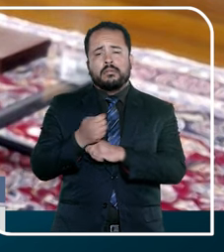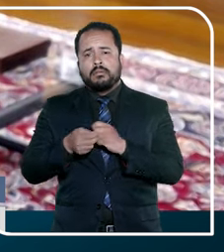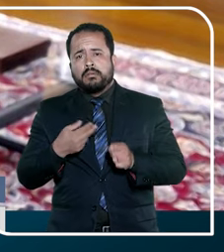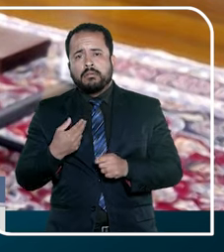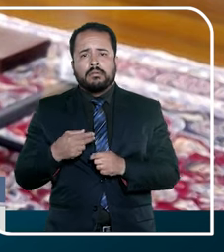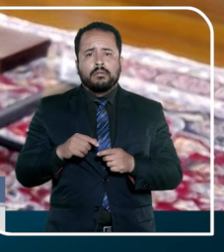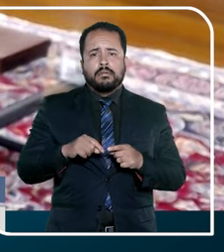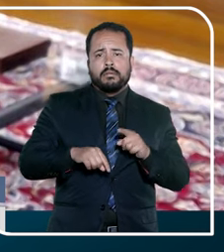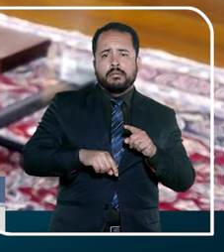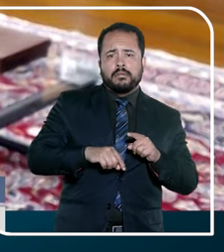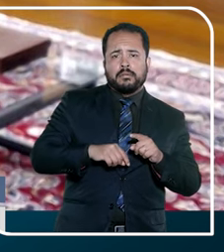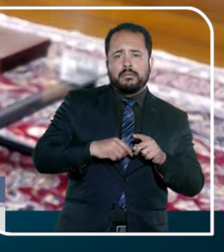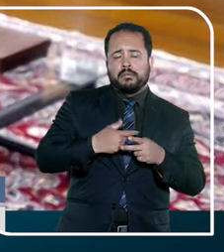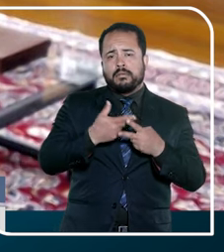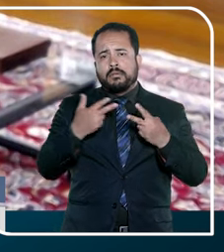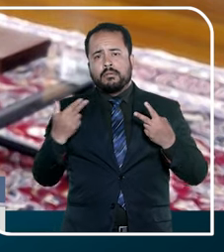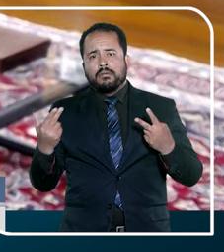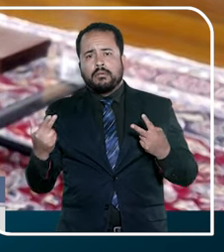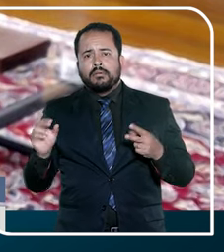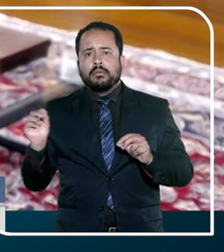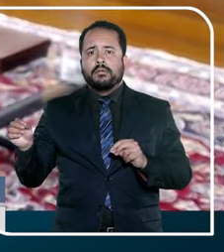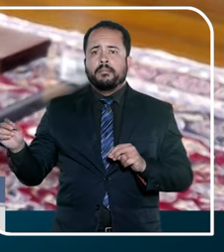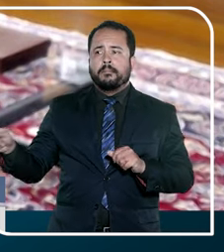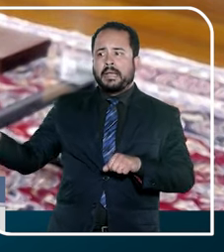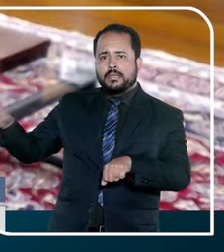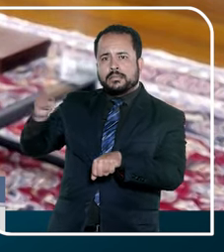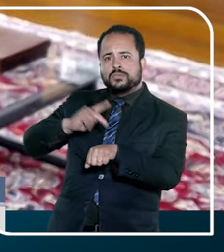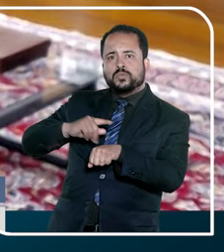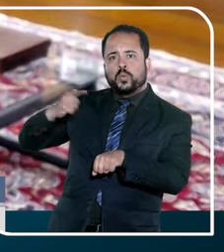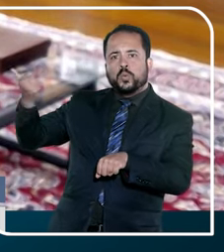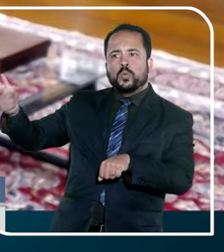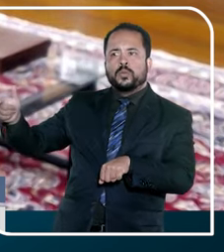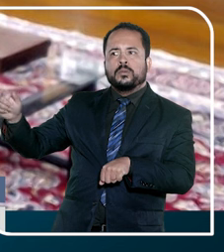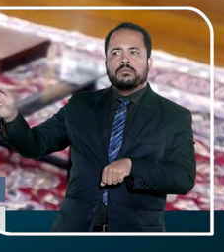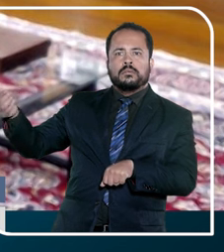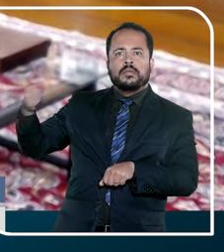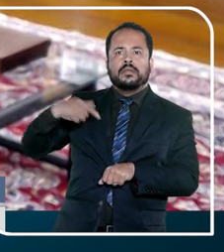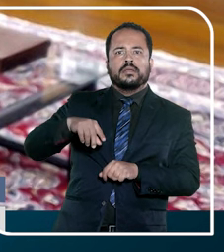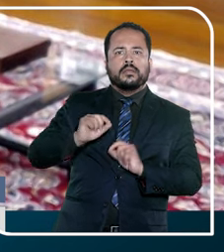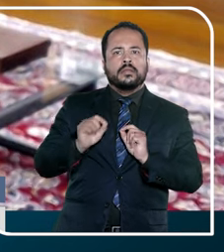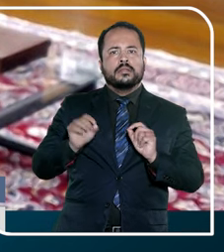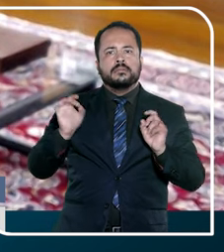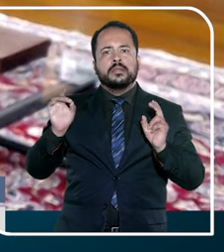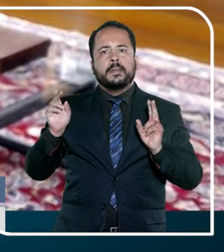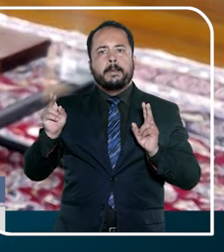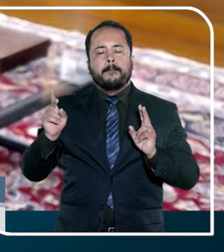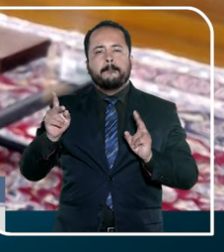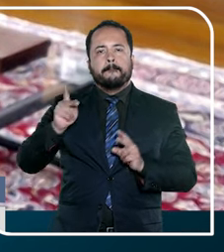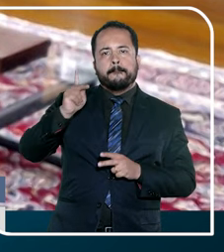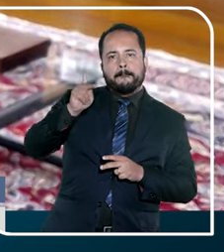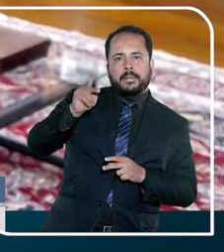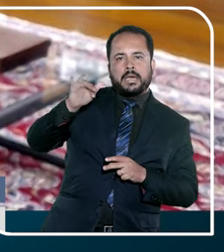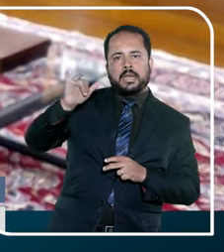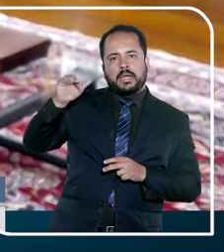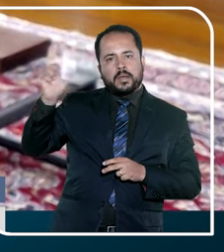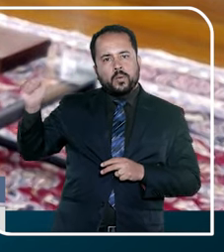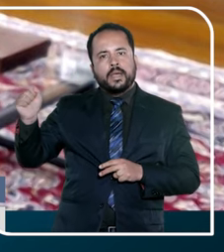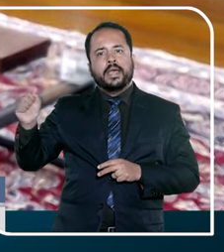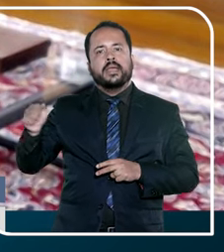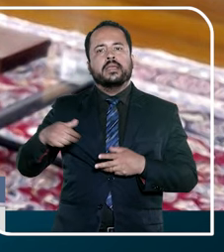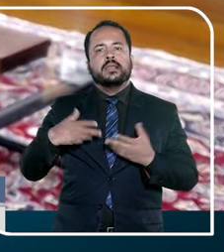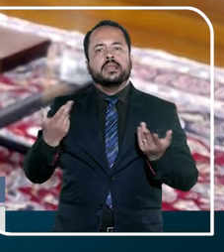trazidos do de outros países especialmente do Paraguai n e no tocante a